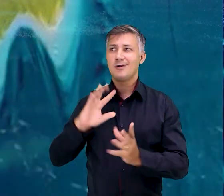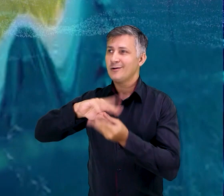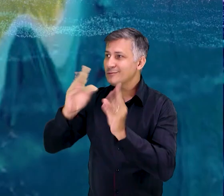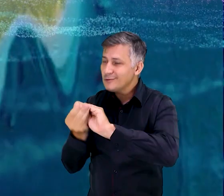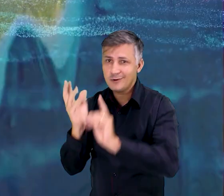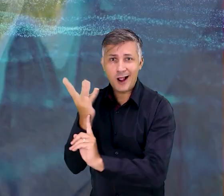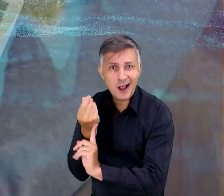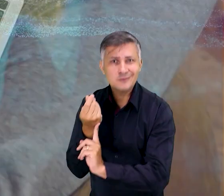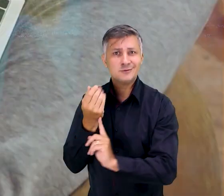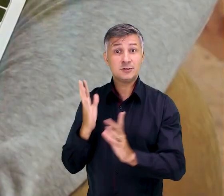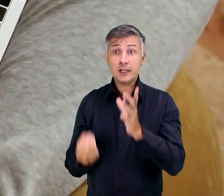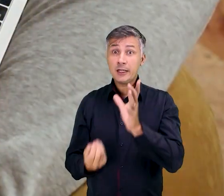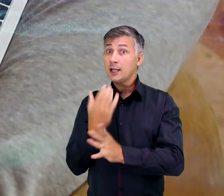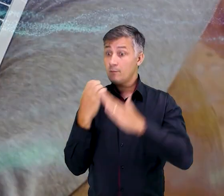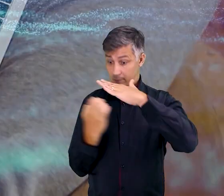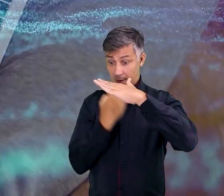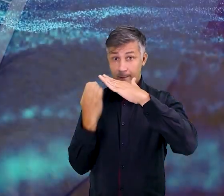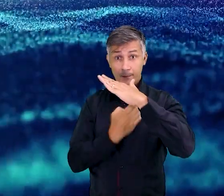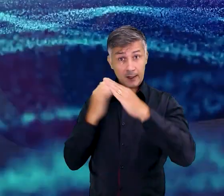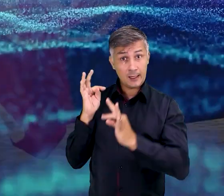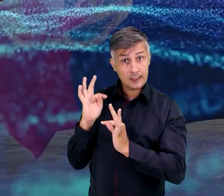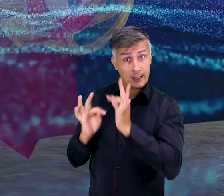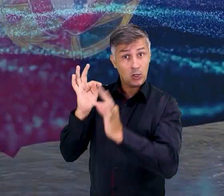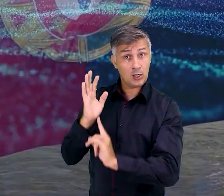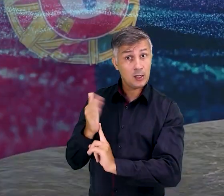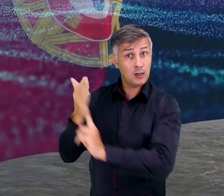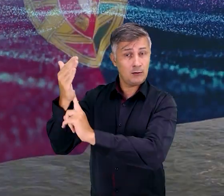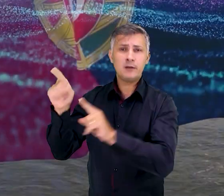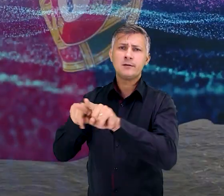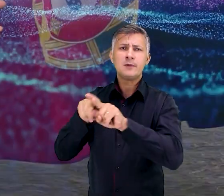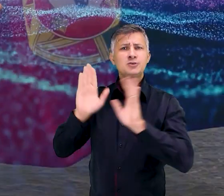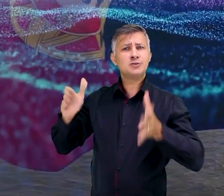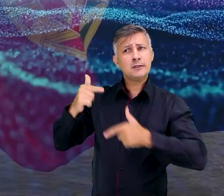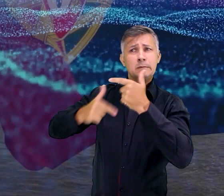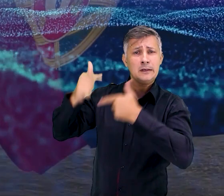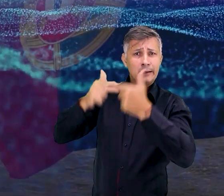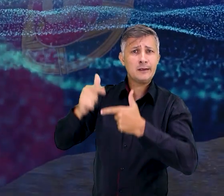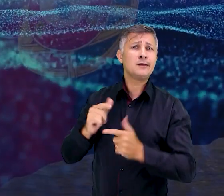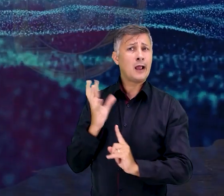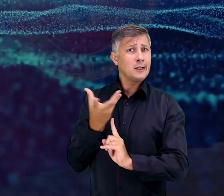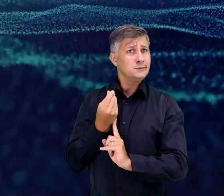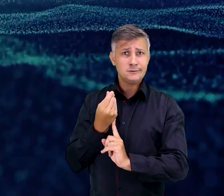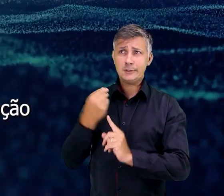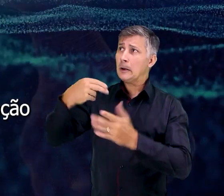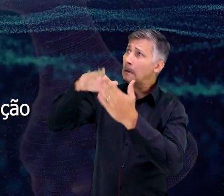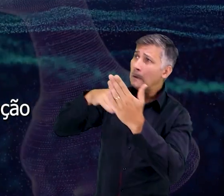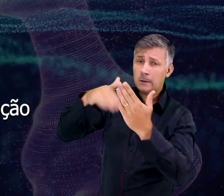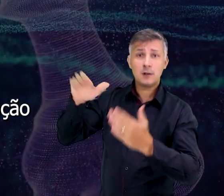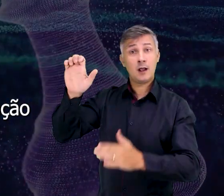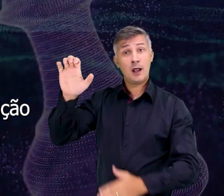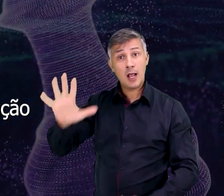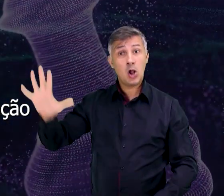plástico. Fundei uma empresa de tecnologia e uma carreira de artista plástico na Europa e devo muito